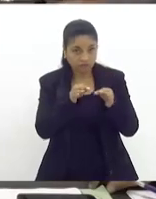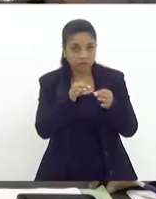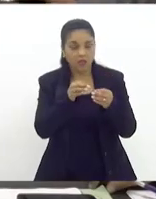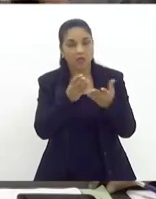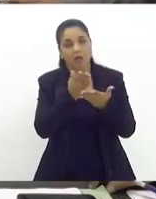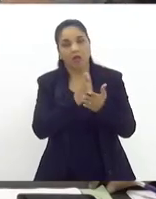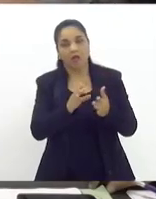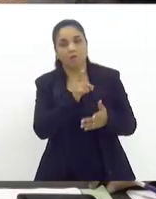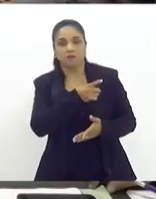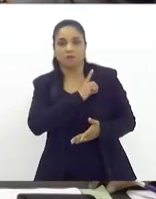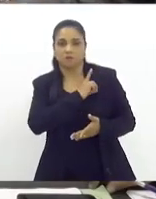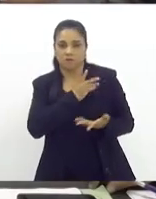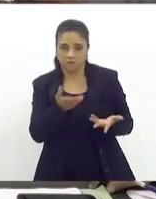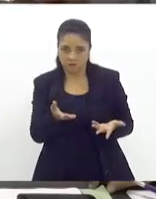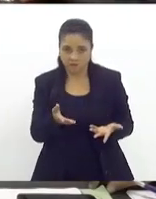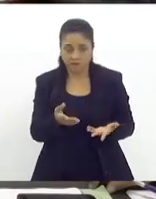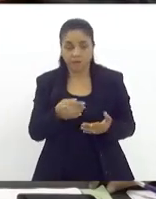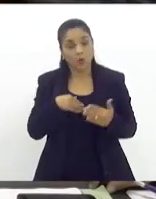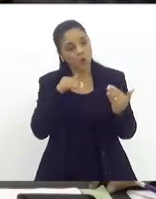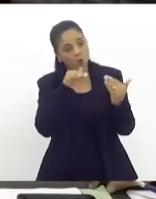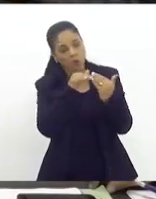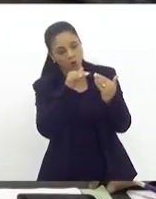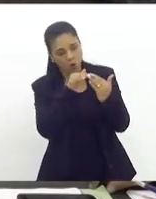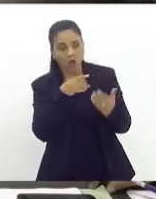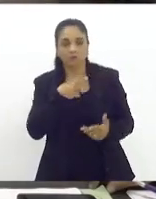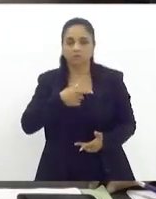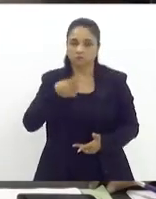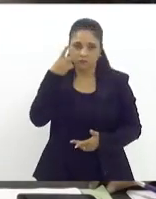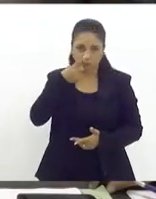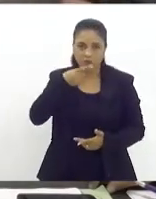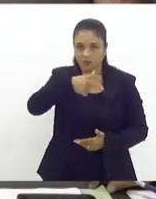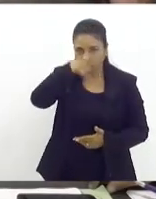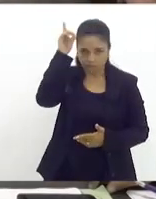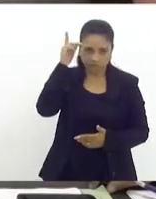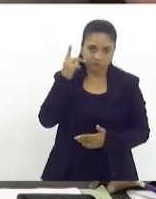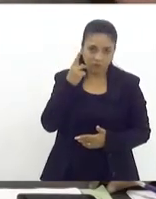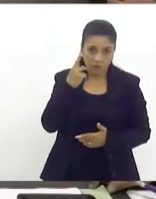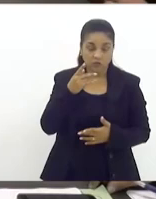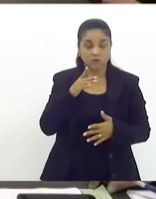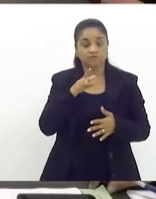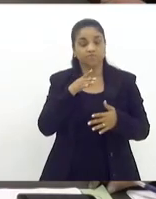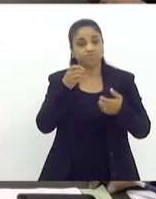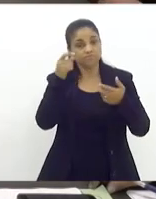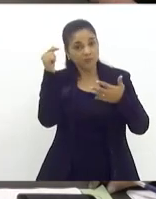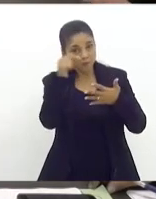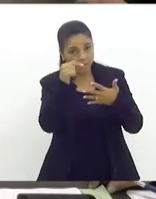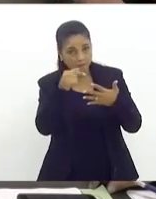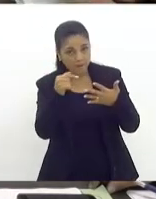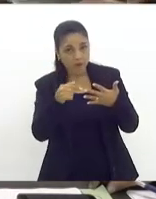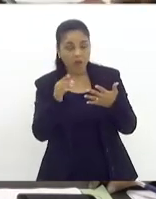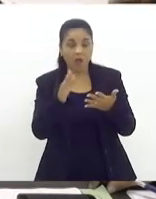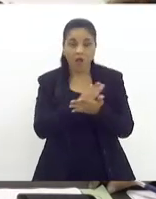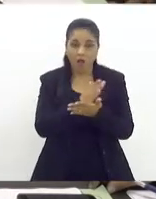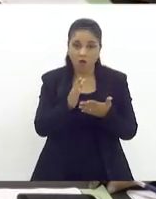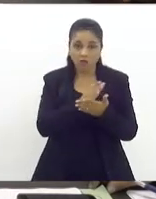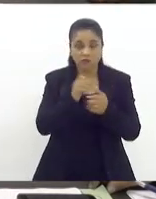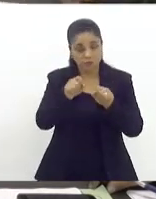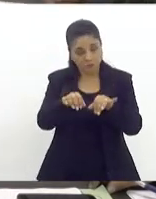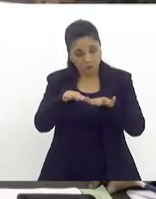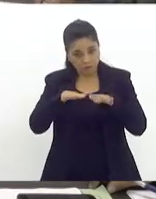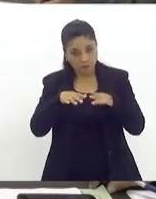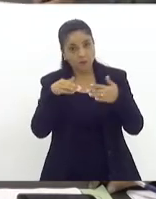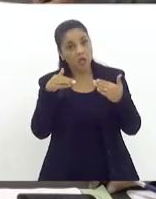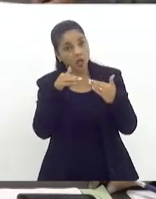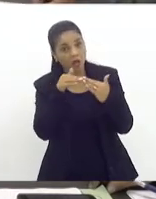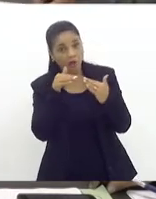nesse sentido, eu quero concordar com o deputado Luiz Paulo e só ponderar que, em alguns casos, é possível que o parlamento chegue a acordos